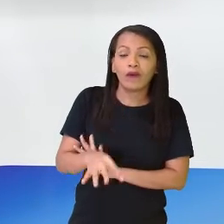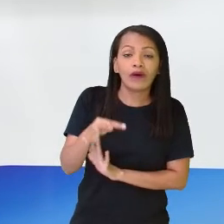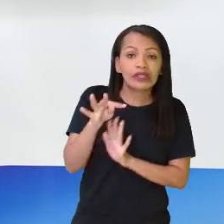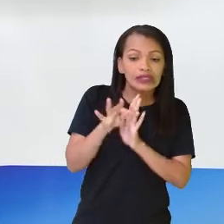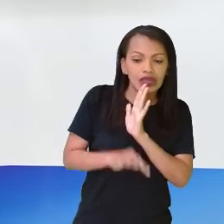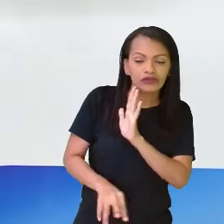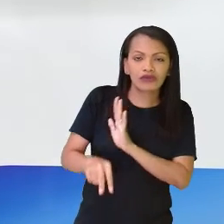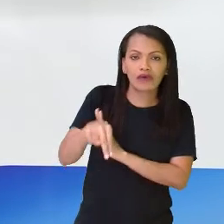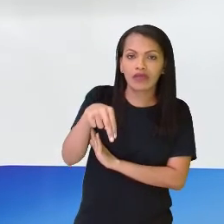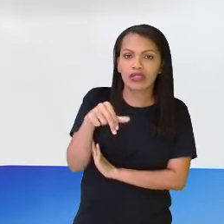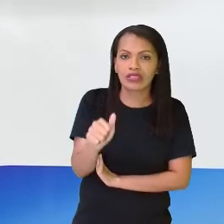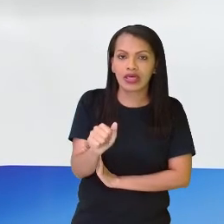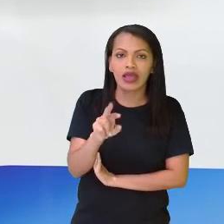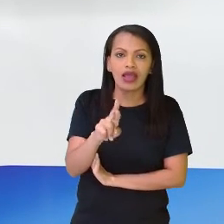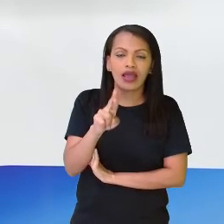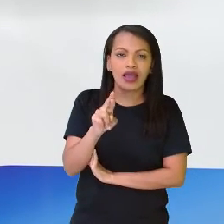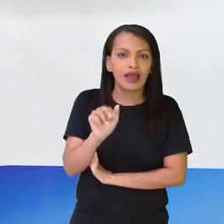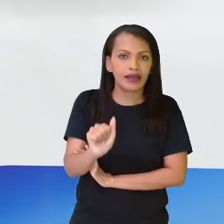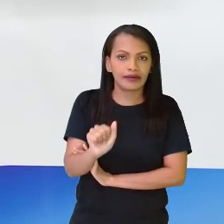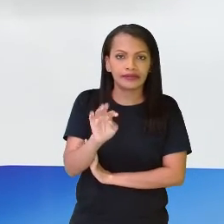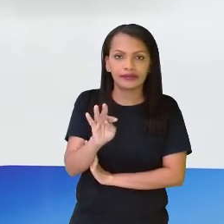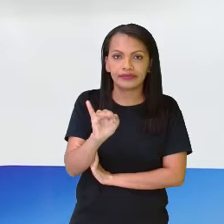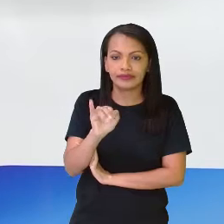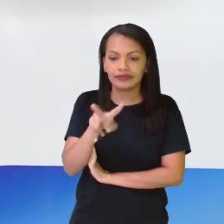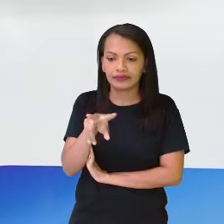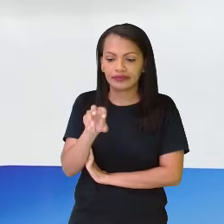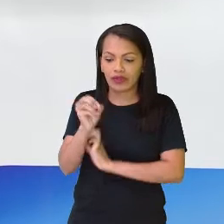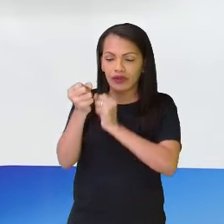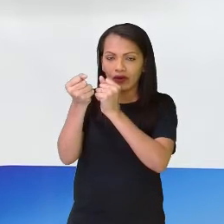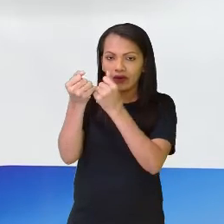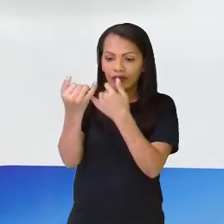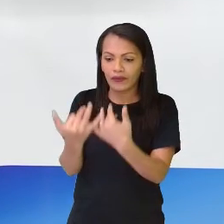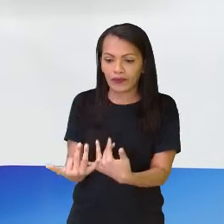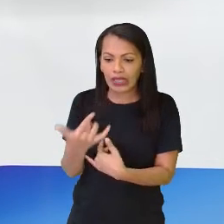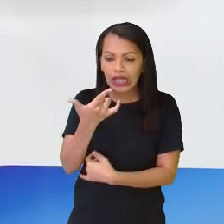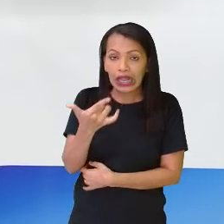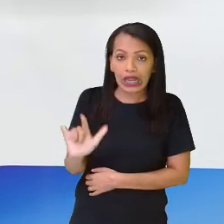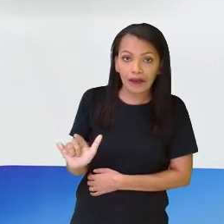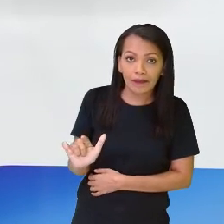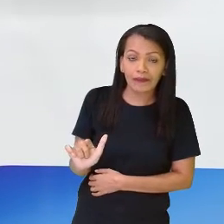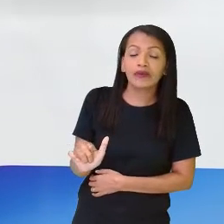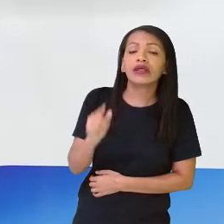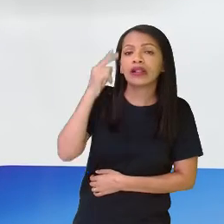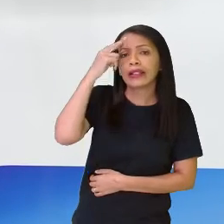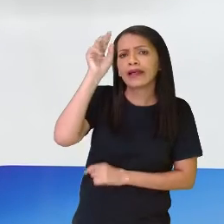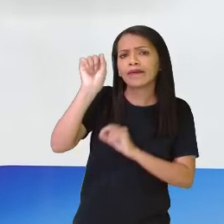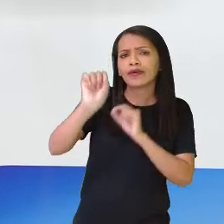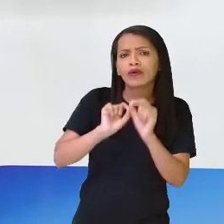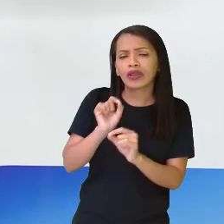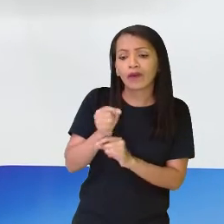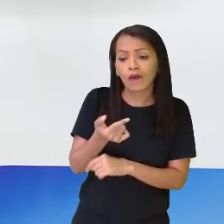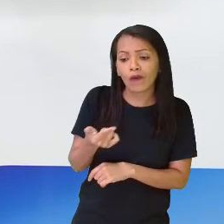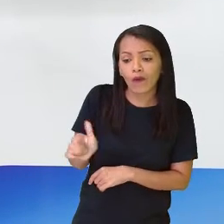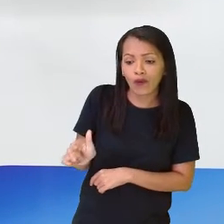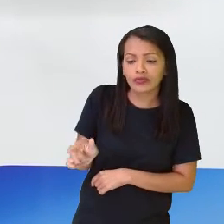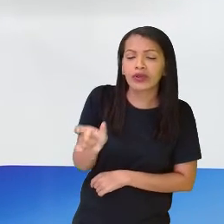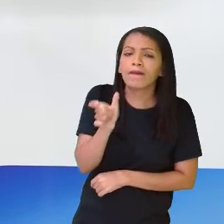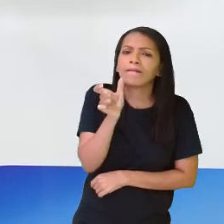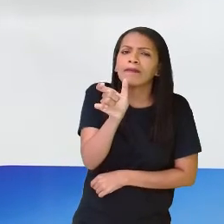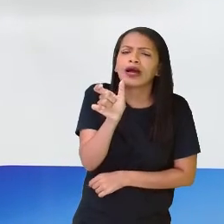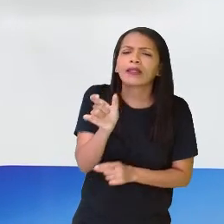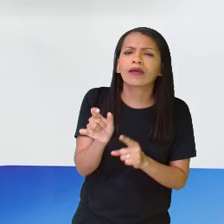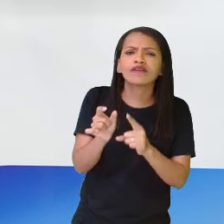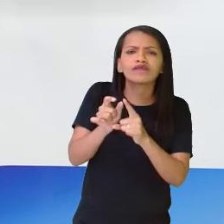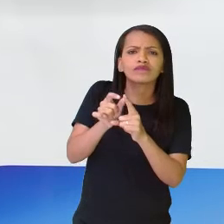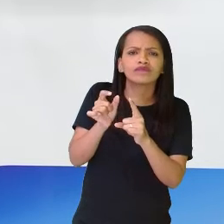narrativo. Narrativa, a palavra narrativo, lembra que outra palavra que trabalhamos muito aqui, inclusive, quando